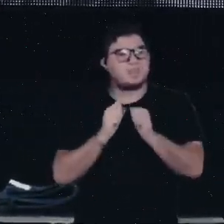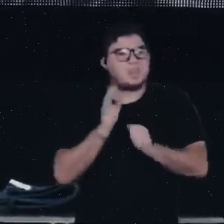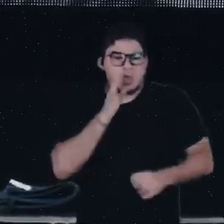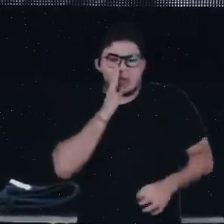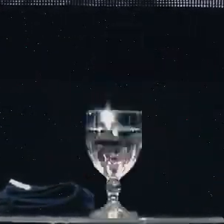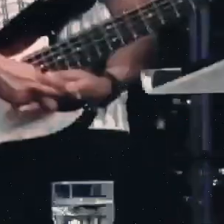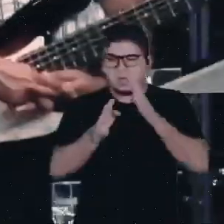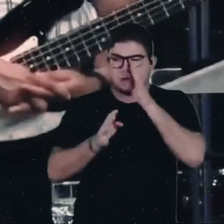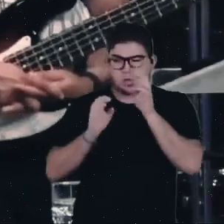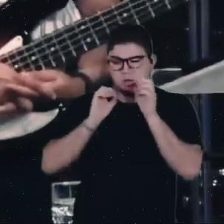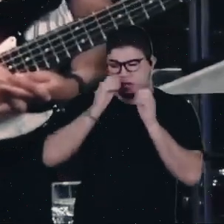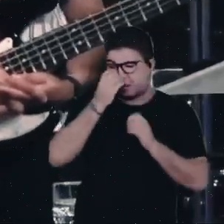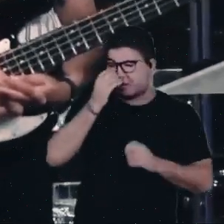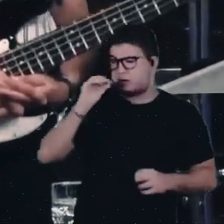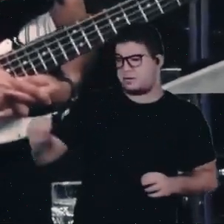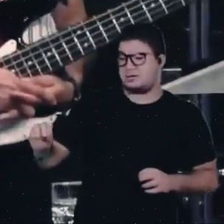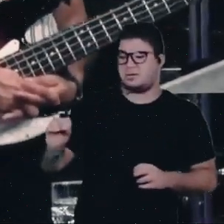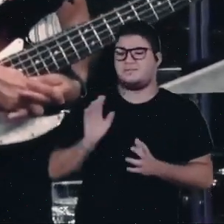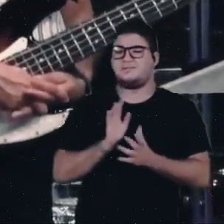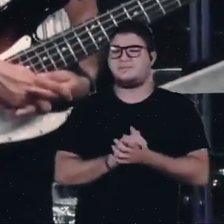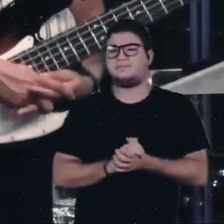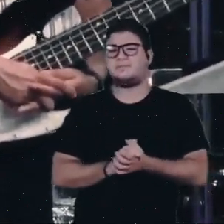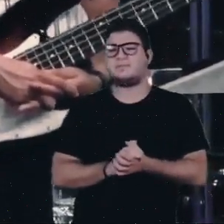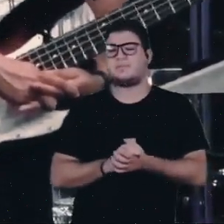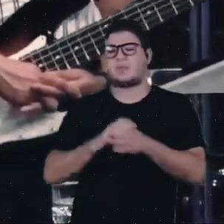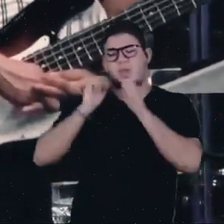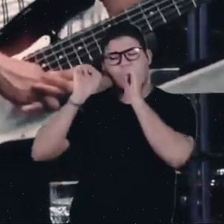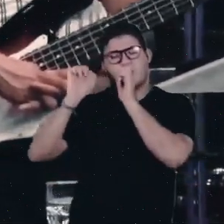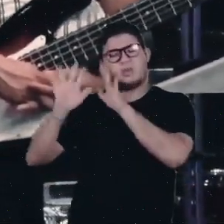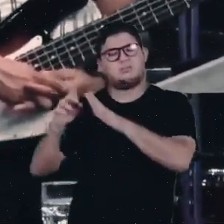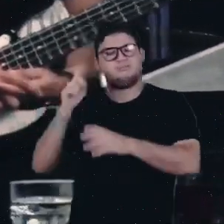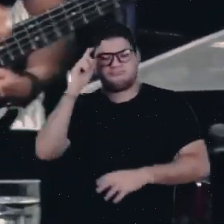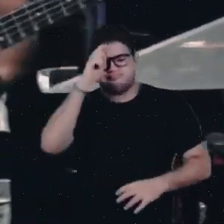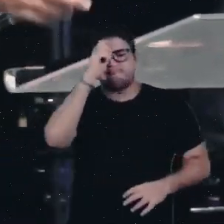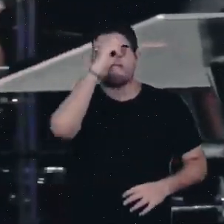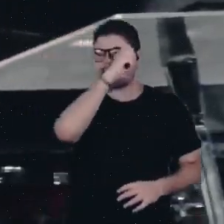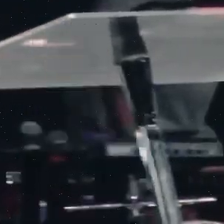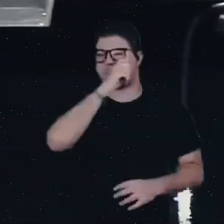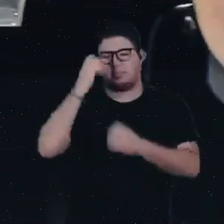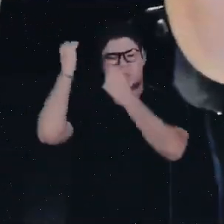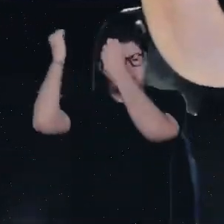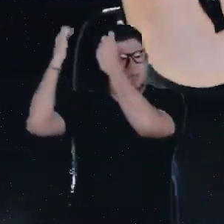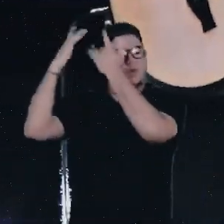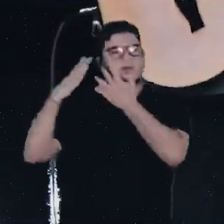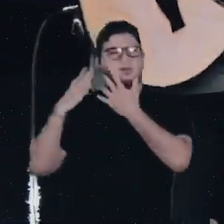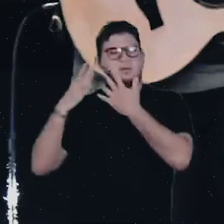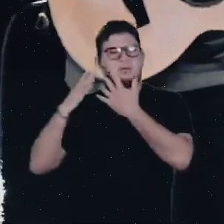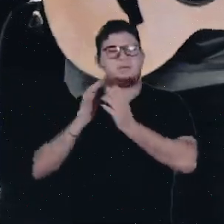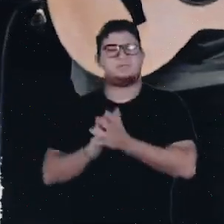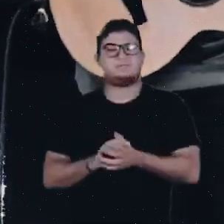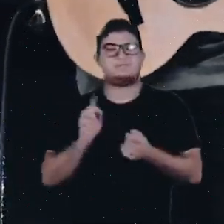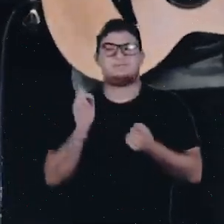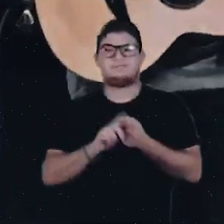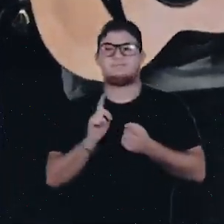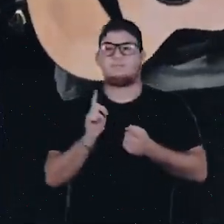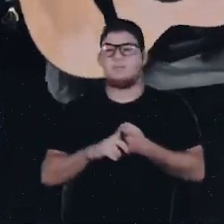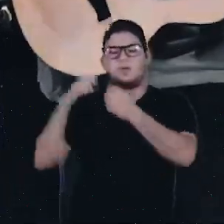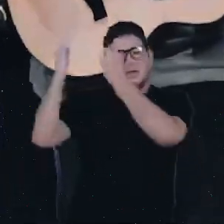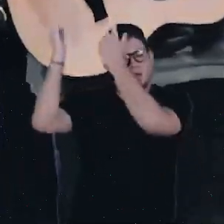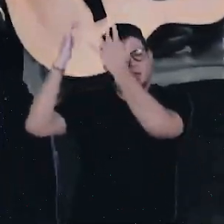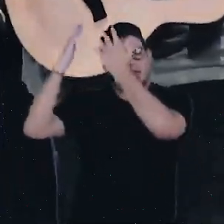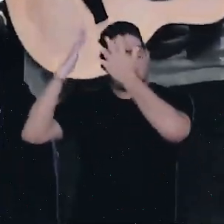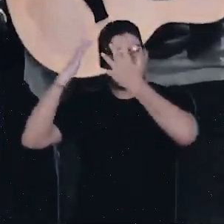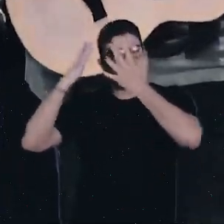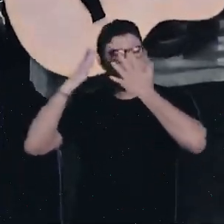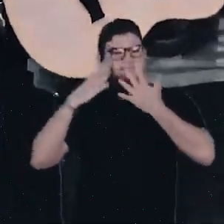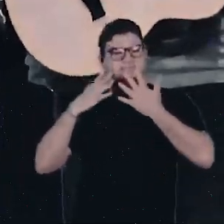abandonar, ser bênção na vida de uma pessoa assim difícil: é graça. Porque essa mesma graça um dia